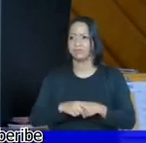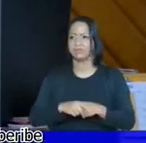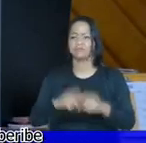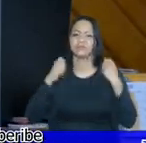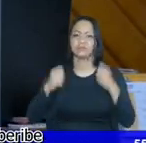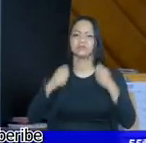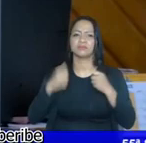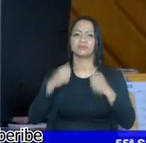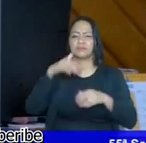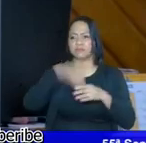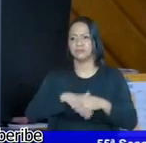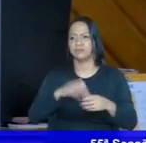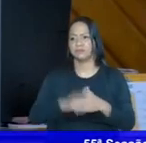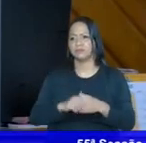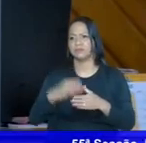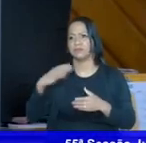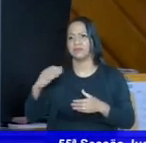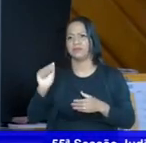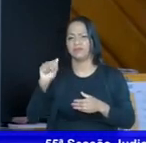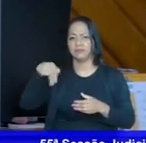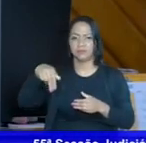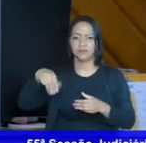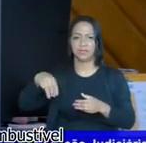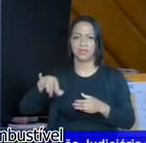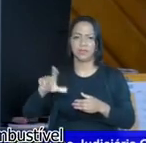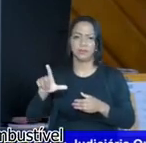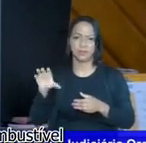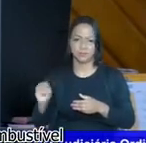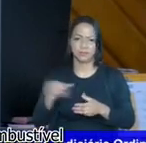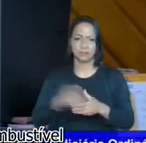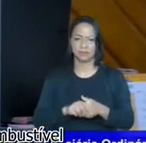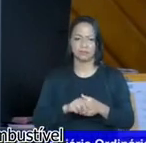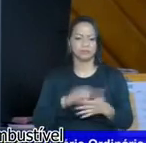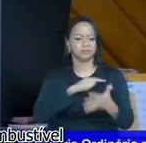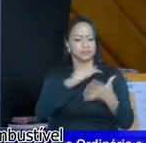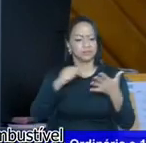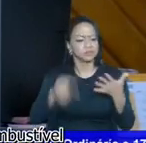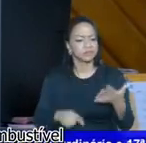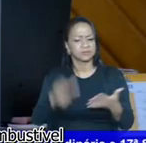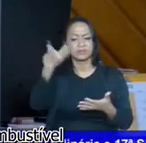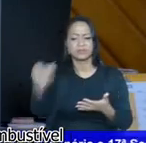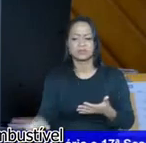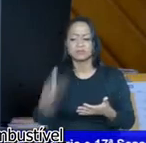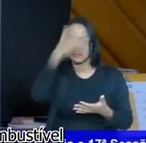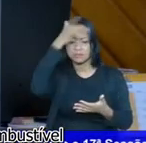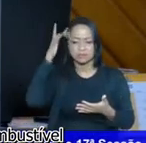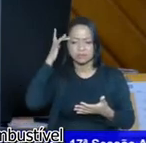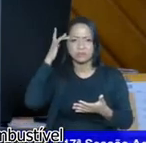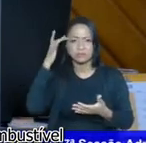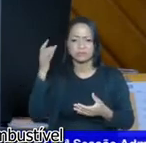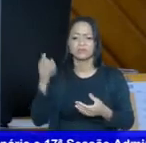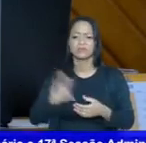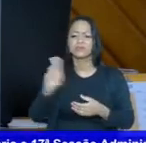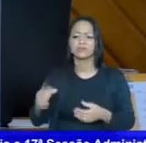campanha eleitoral de Camilo Capiberibe. E não identifica quem foi que abasteceu com